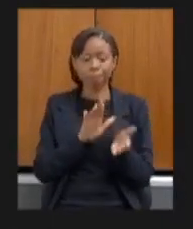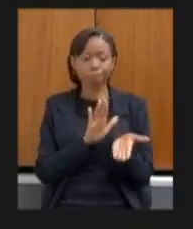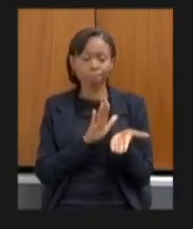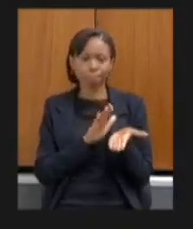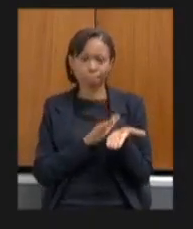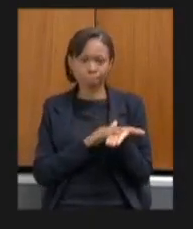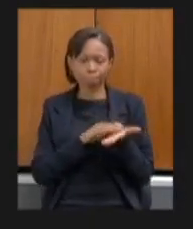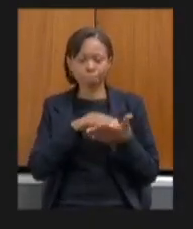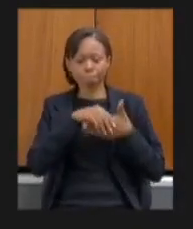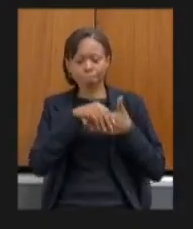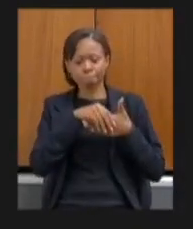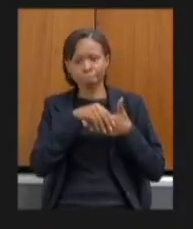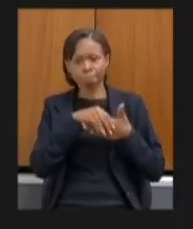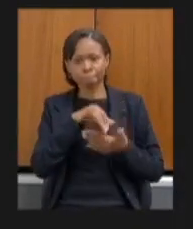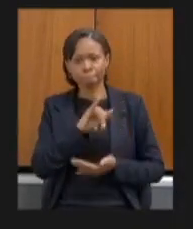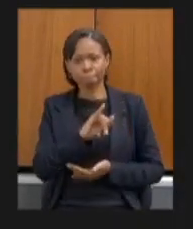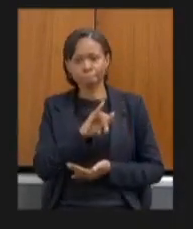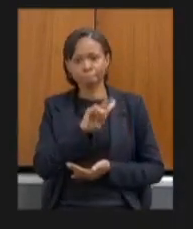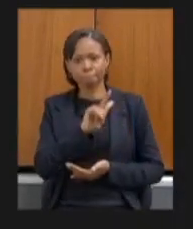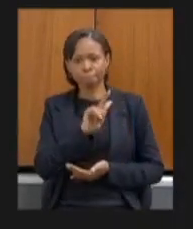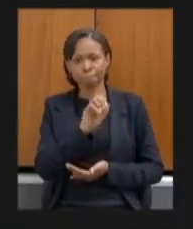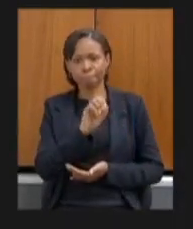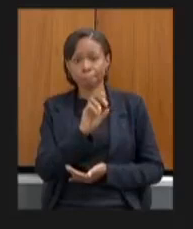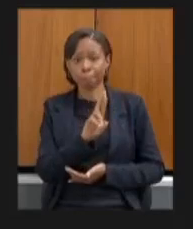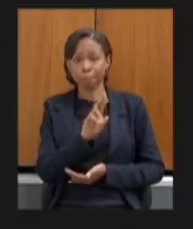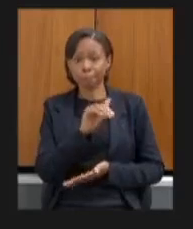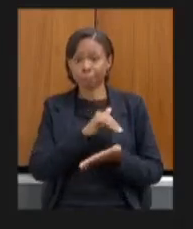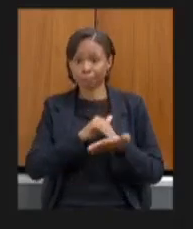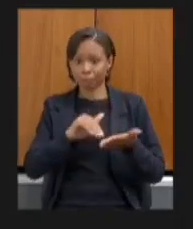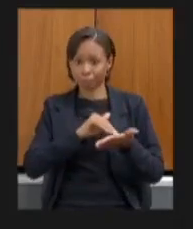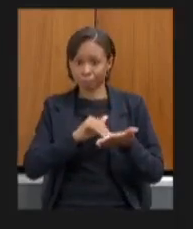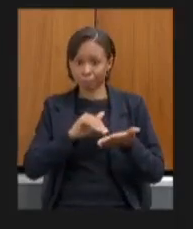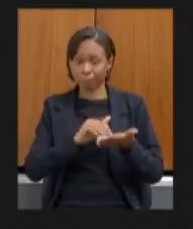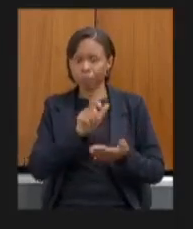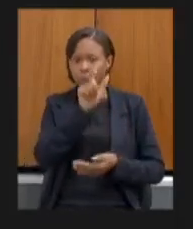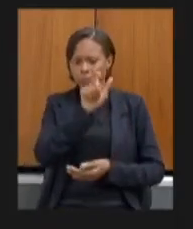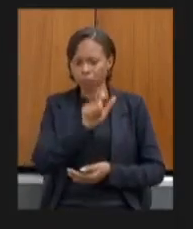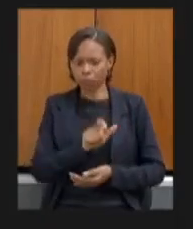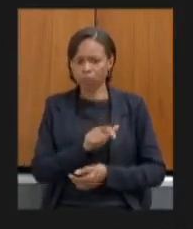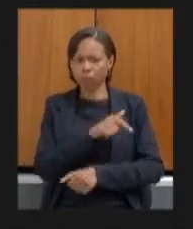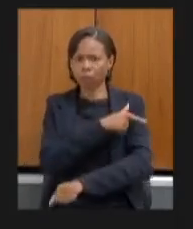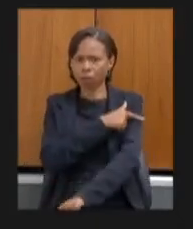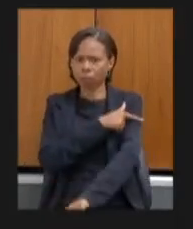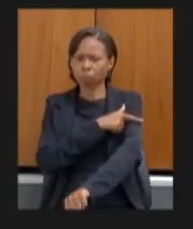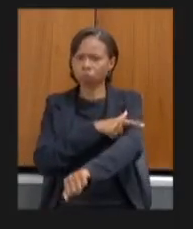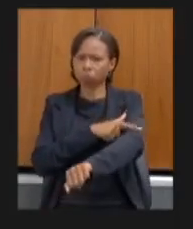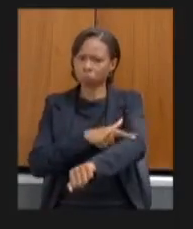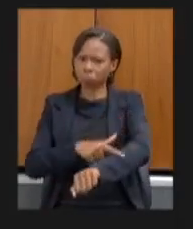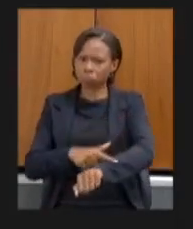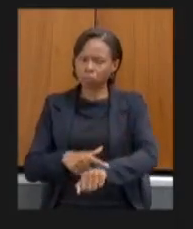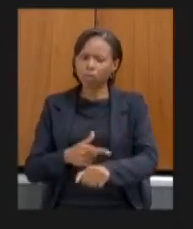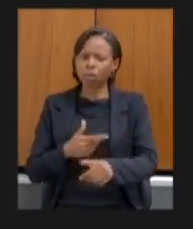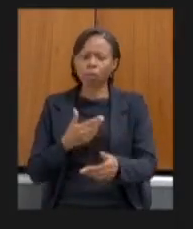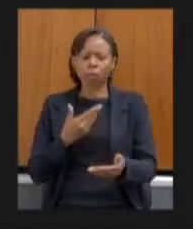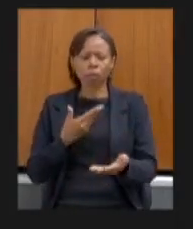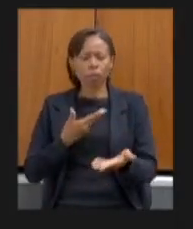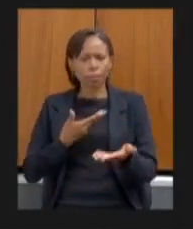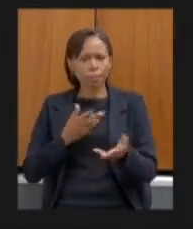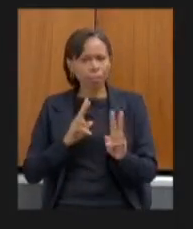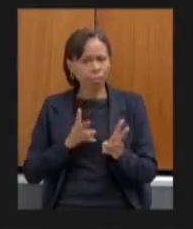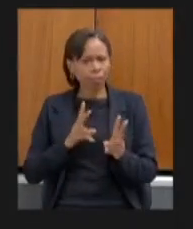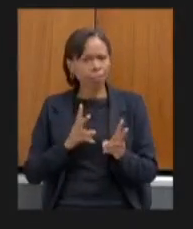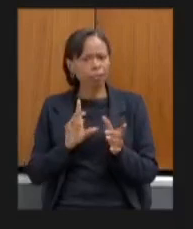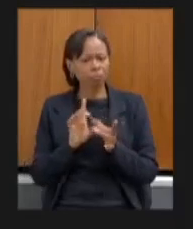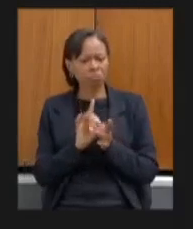Igor, parabenizar o secretário pela forma cortês, pela disposição do diálogo que vossa excelência sempre